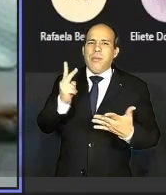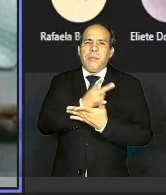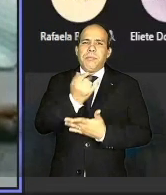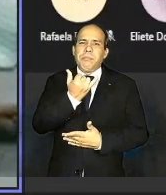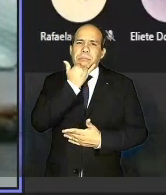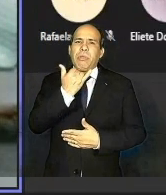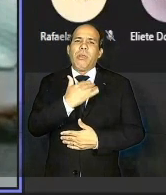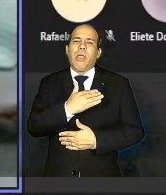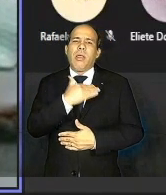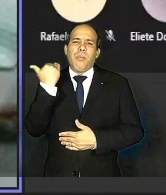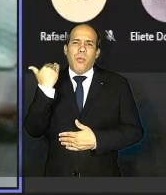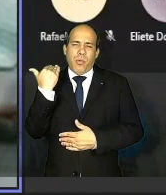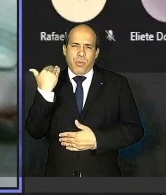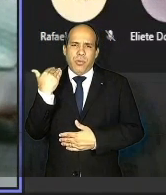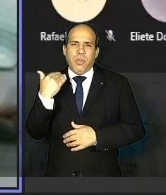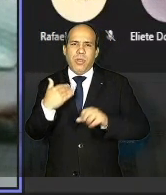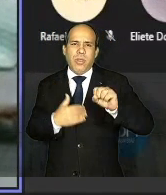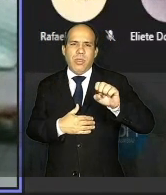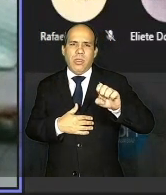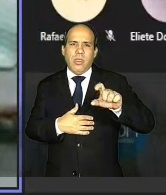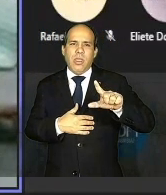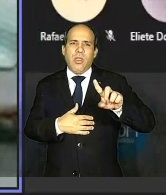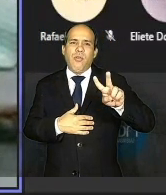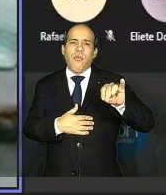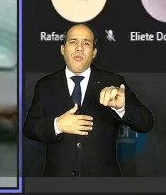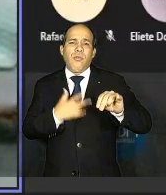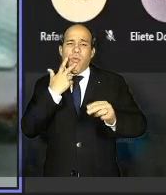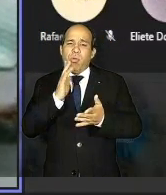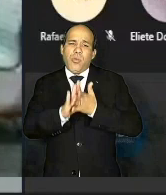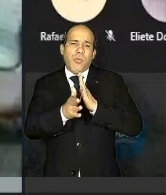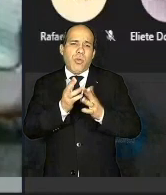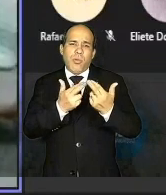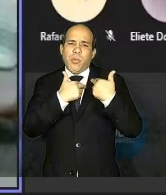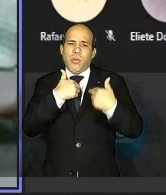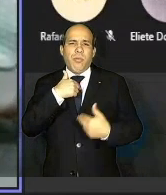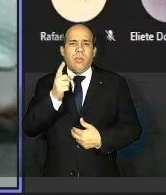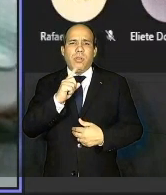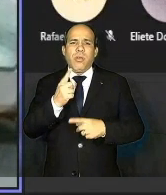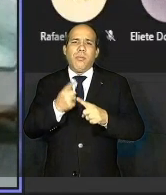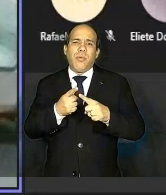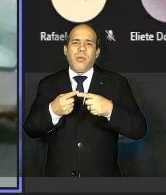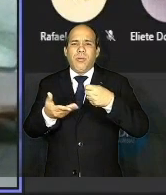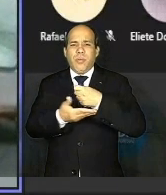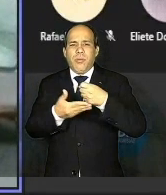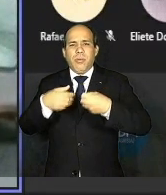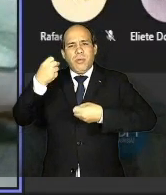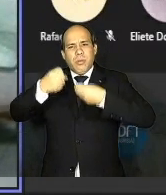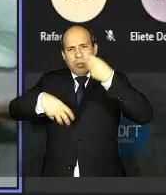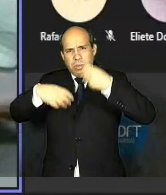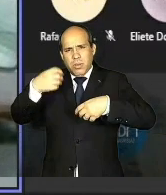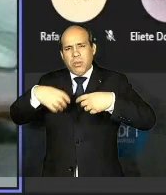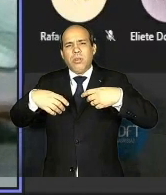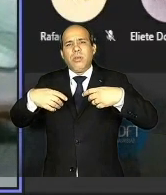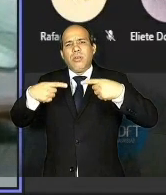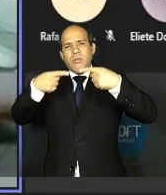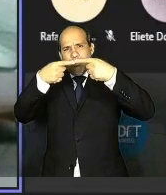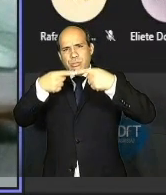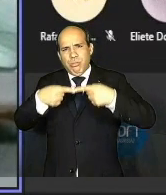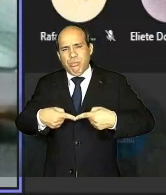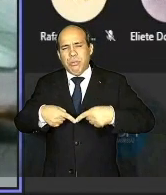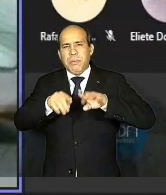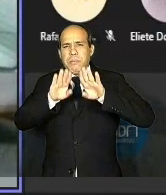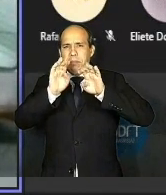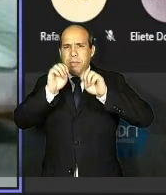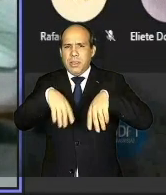Então, houve esse acidente, essa morte, a CELG diz que não há responsabilidade dela, traz uma fundamentação